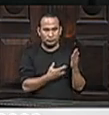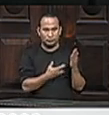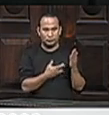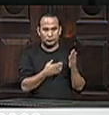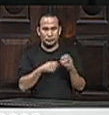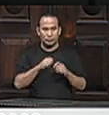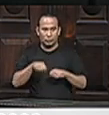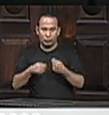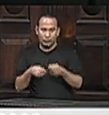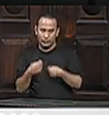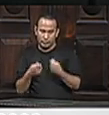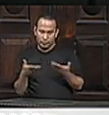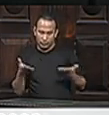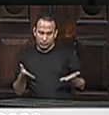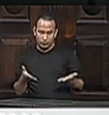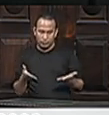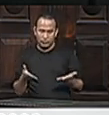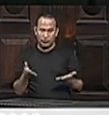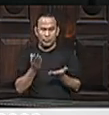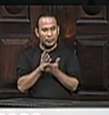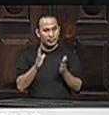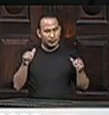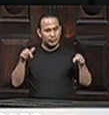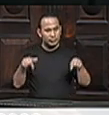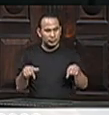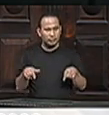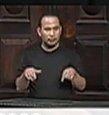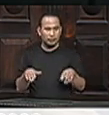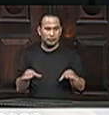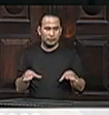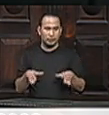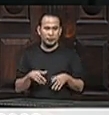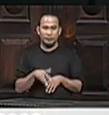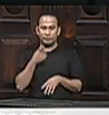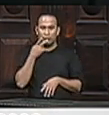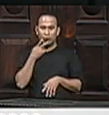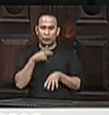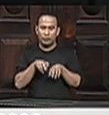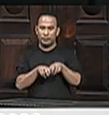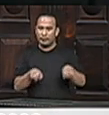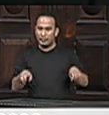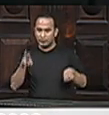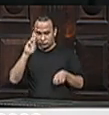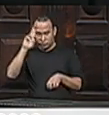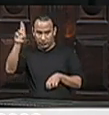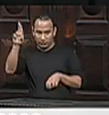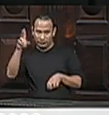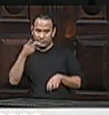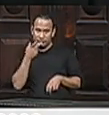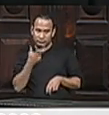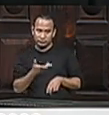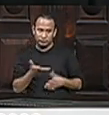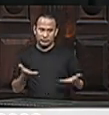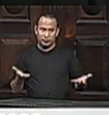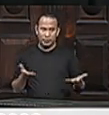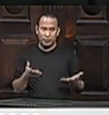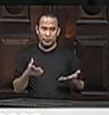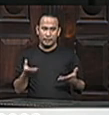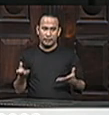ordem. Questão de ordem, deputado Luiz Paulo. Não é a mesa diretora, senhor presidente. Não, já contei, isso já passou. Não, comissão